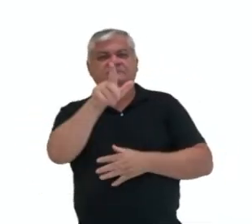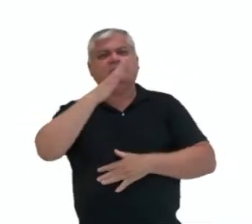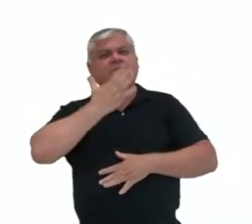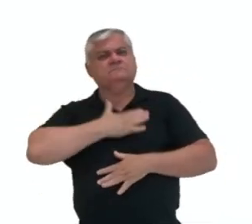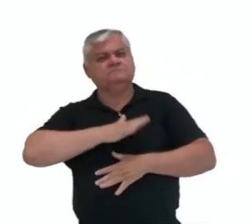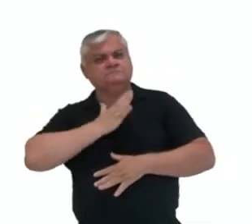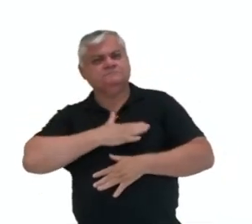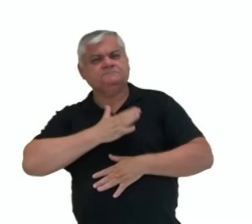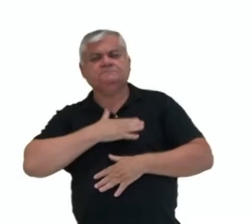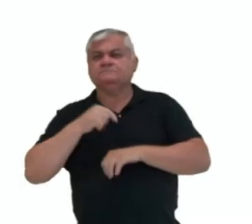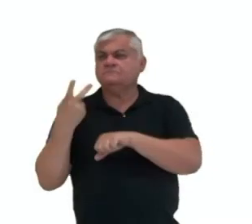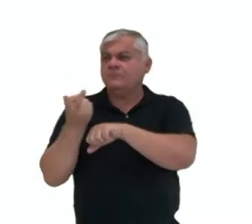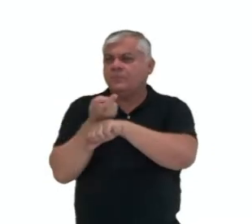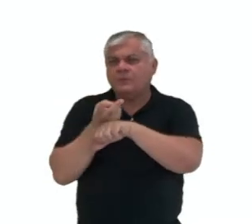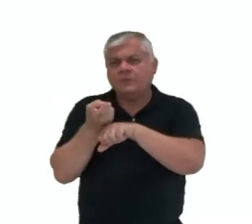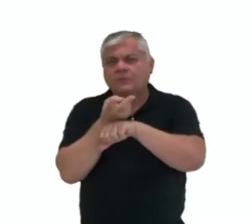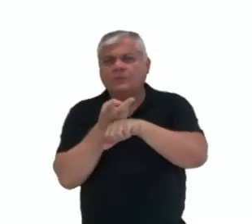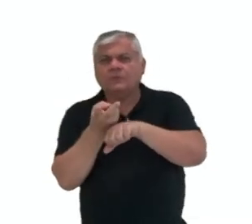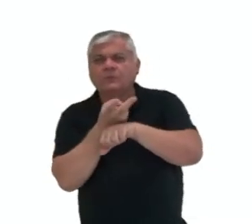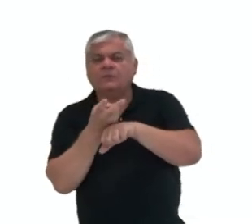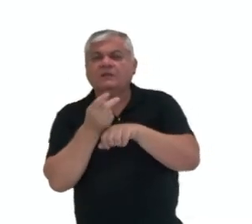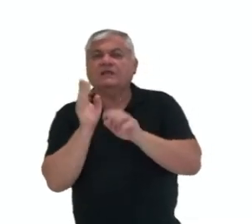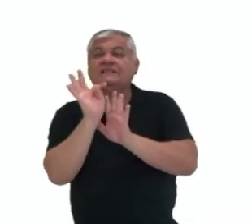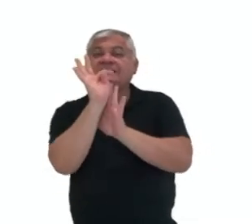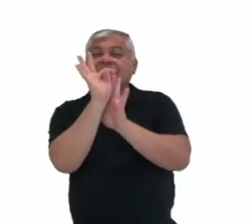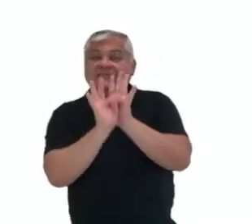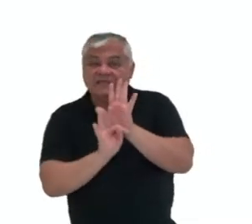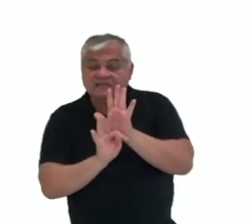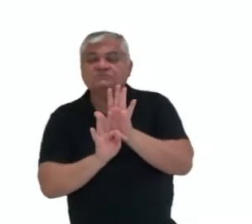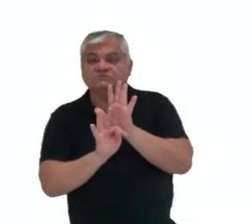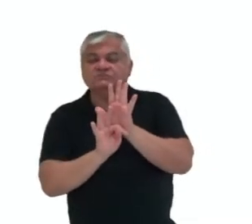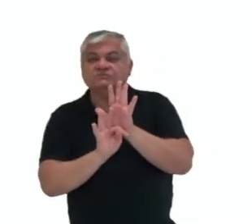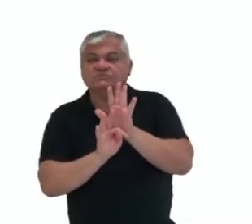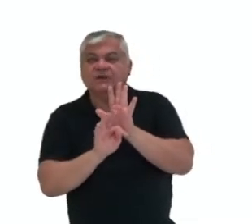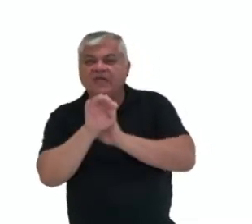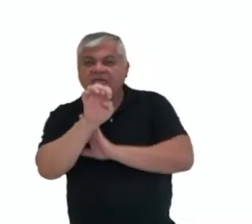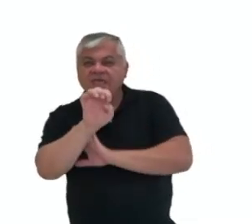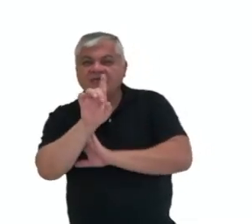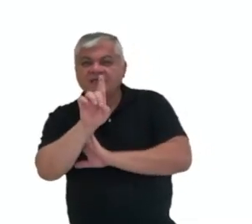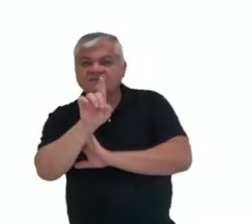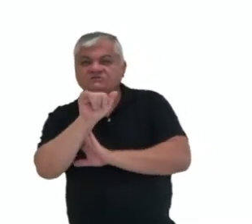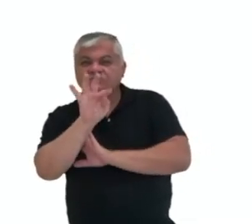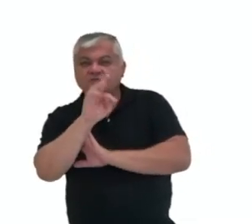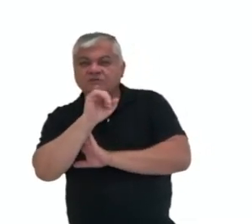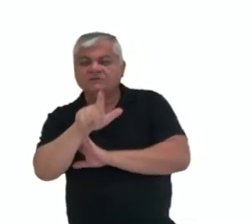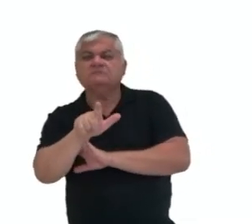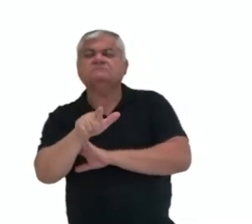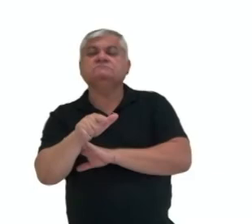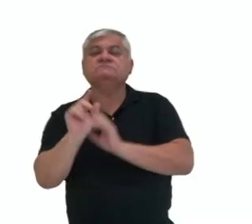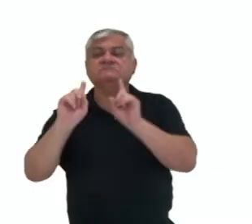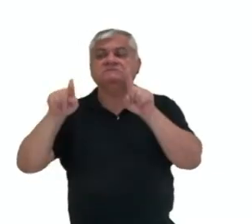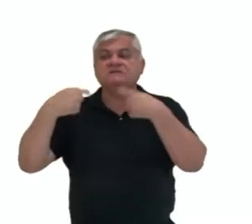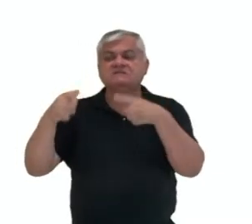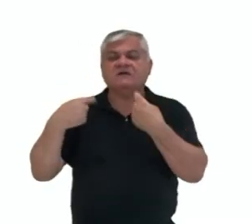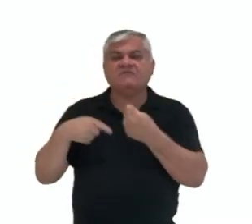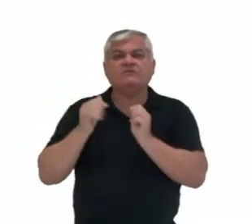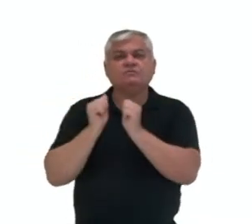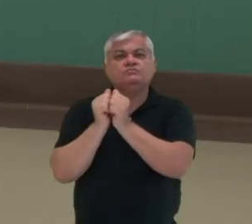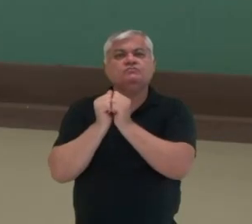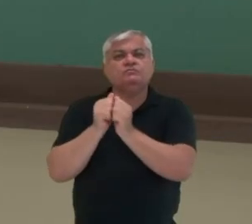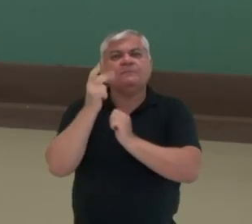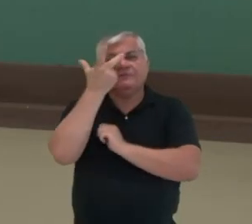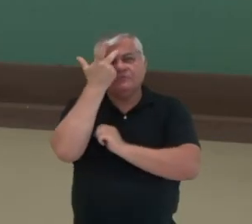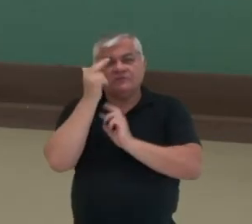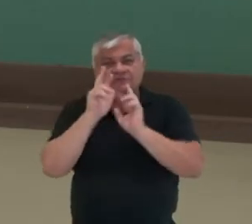Calmamente ache texto editorial com a seguinte temática: o desafio de se conviver com as diferenças.